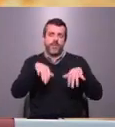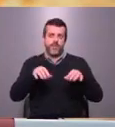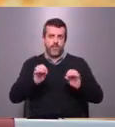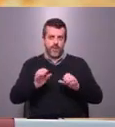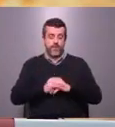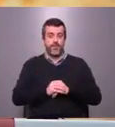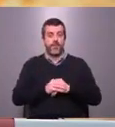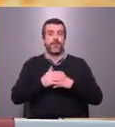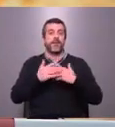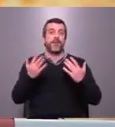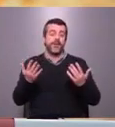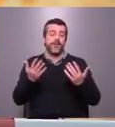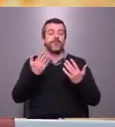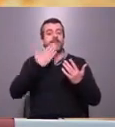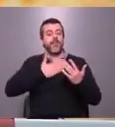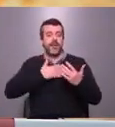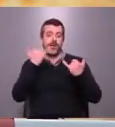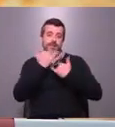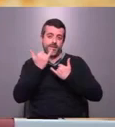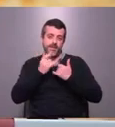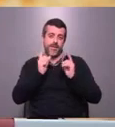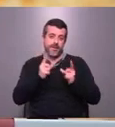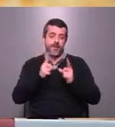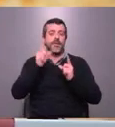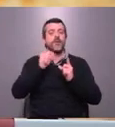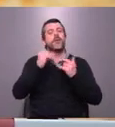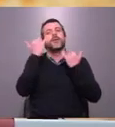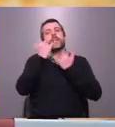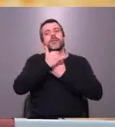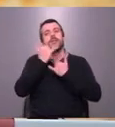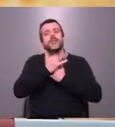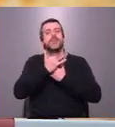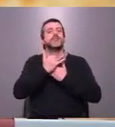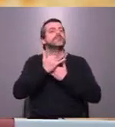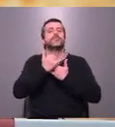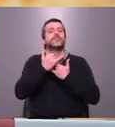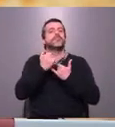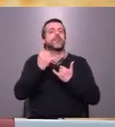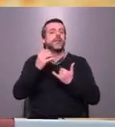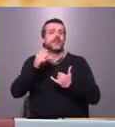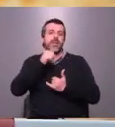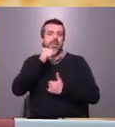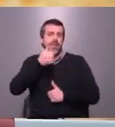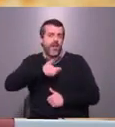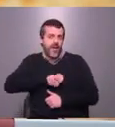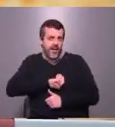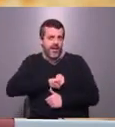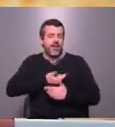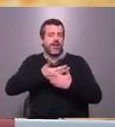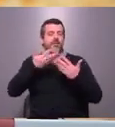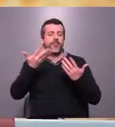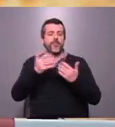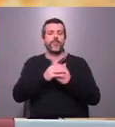Este é o nosso grande motivo de alegria. E esta é uma alegria que nada nem ninguém nos pode tirar. Uma